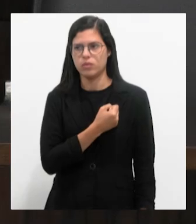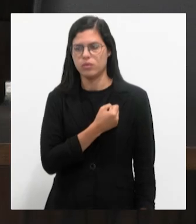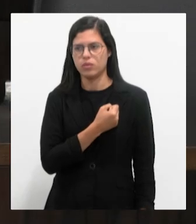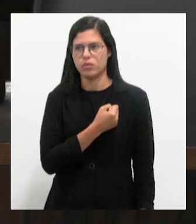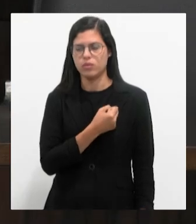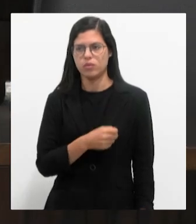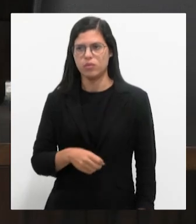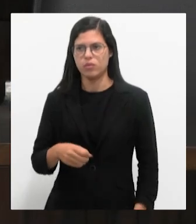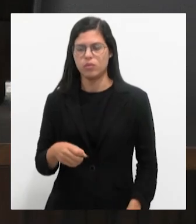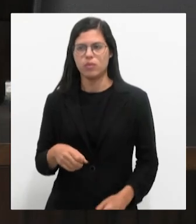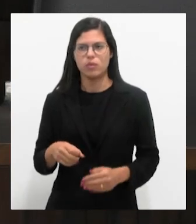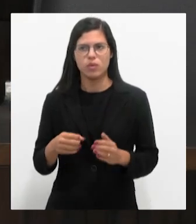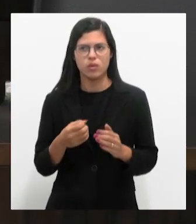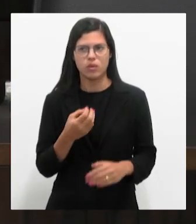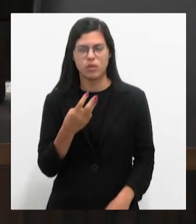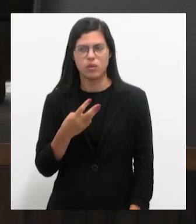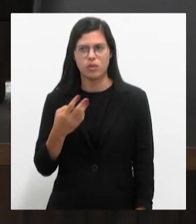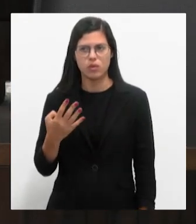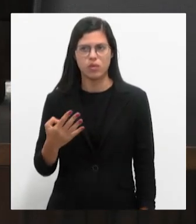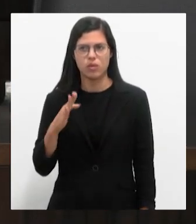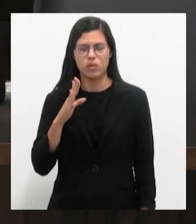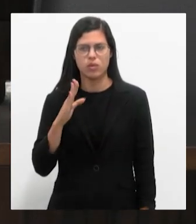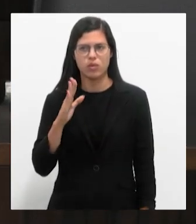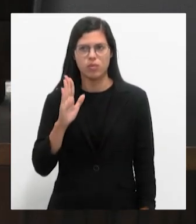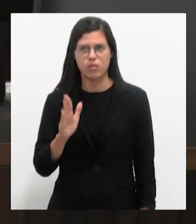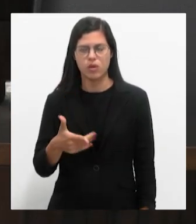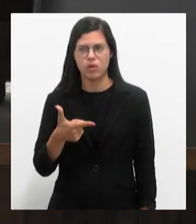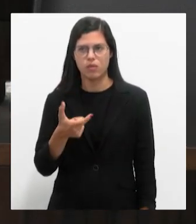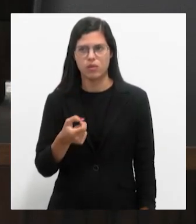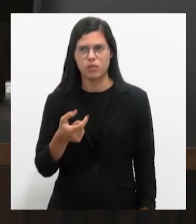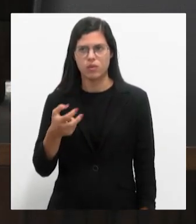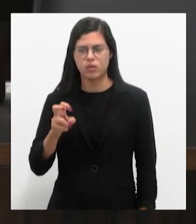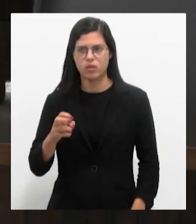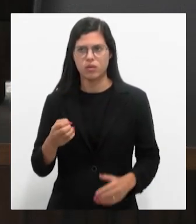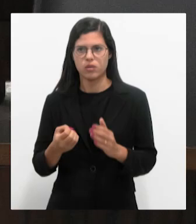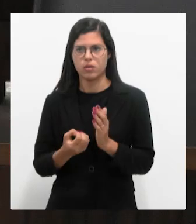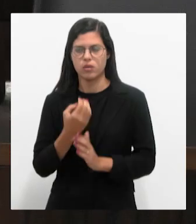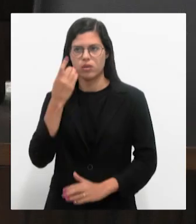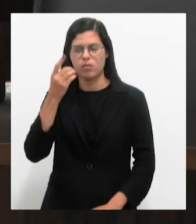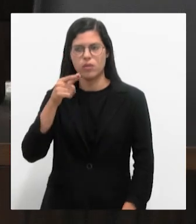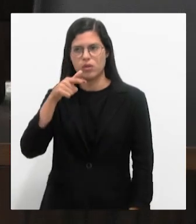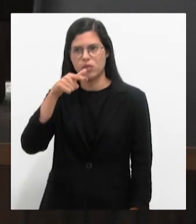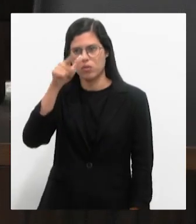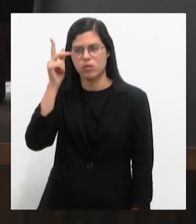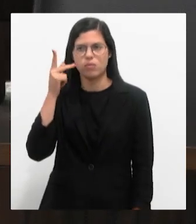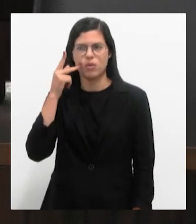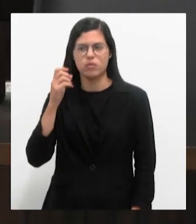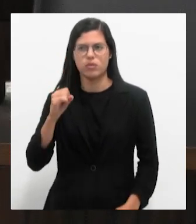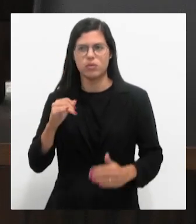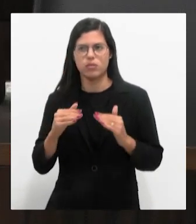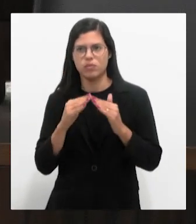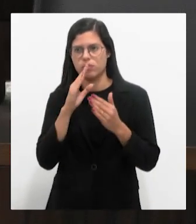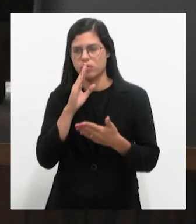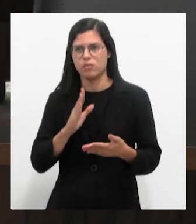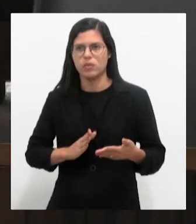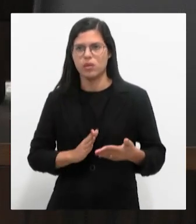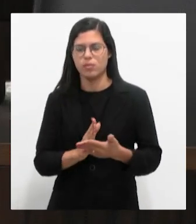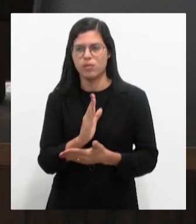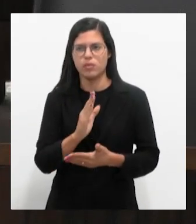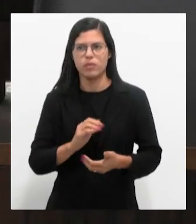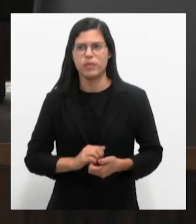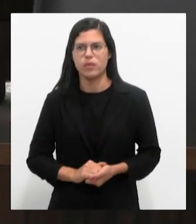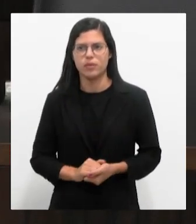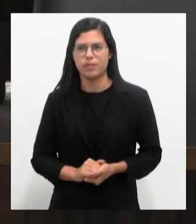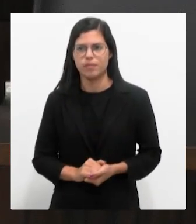complementar número 34 de 2025, deputado Luiz Paulo. Senhores que aprovam, permaneçam como estão.